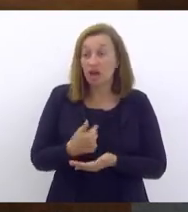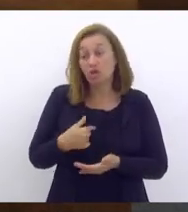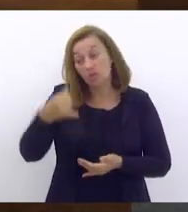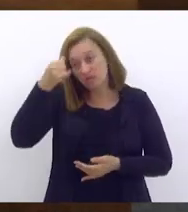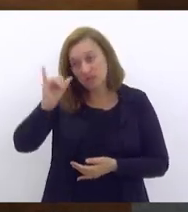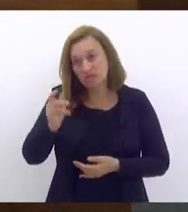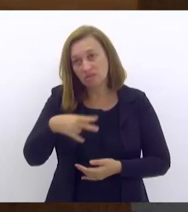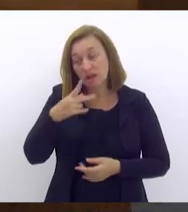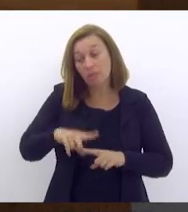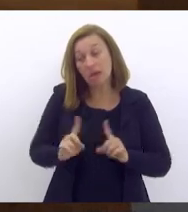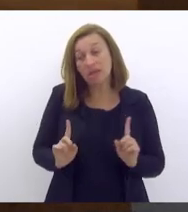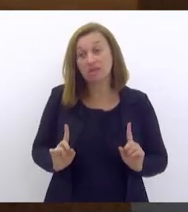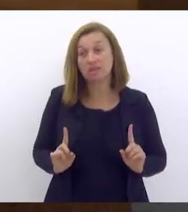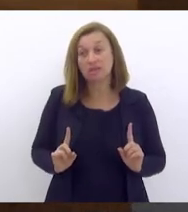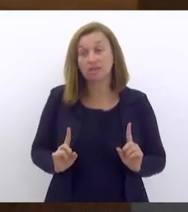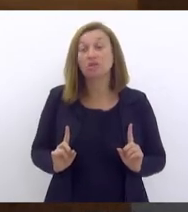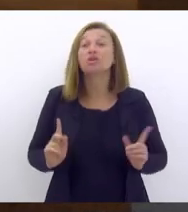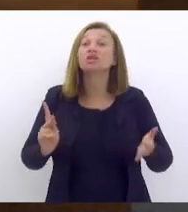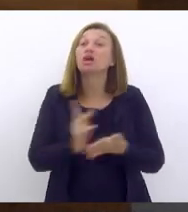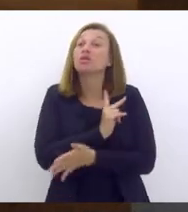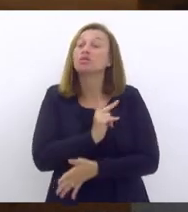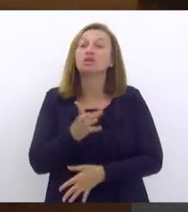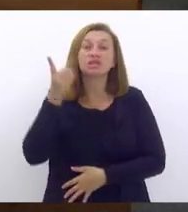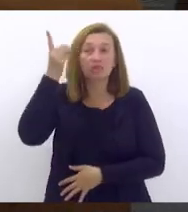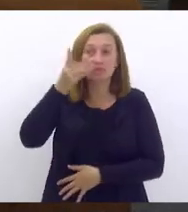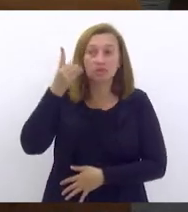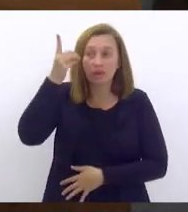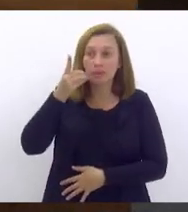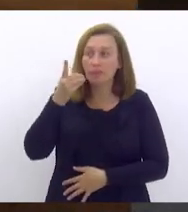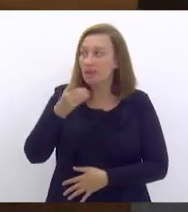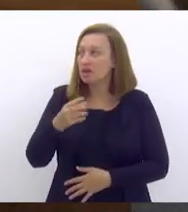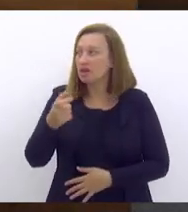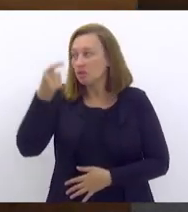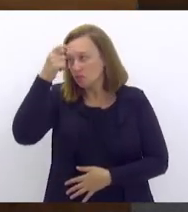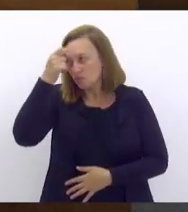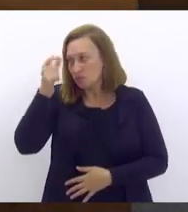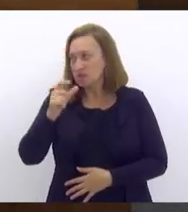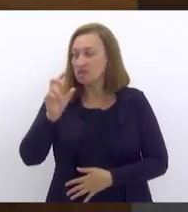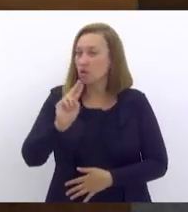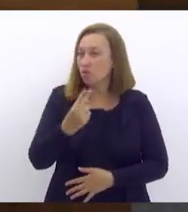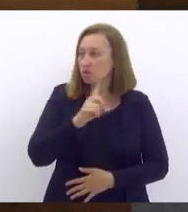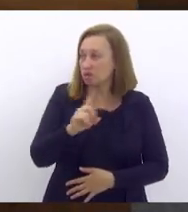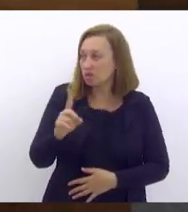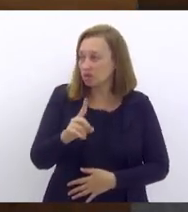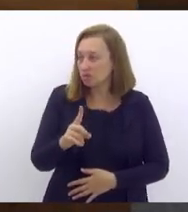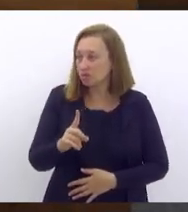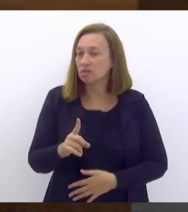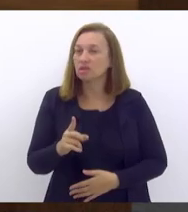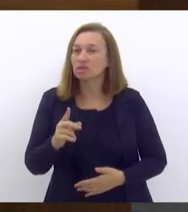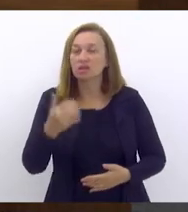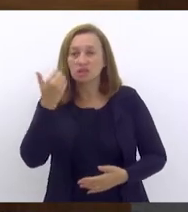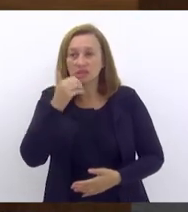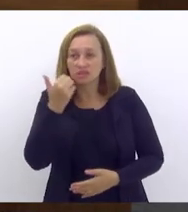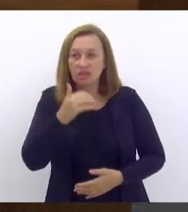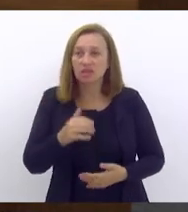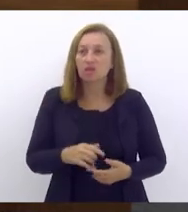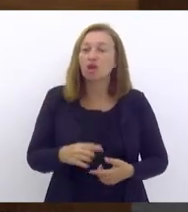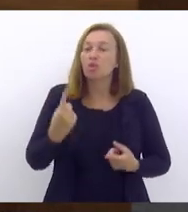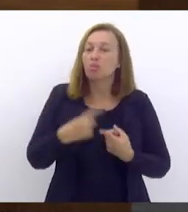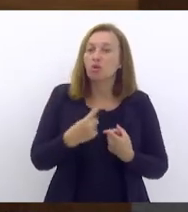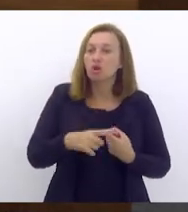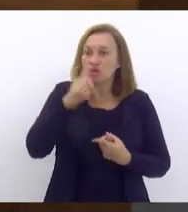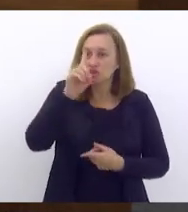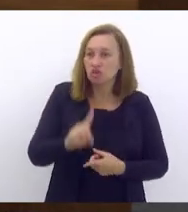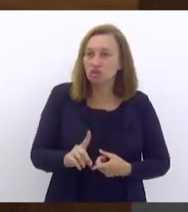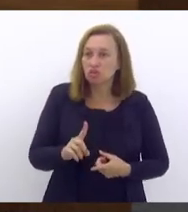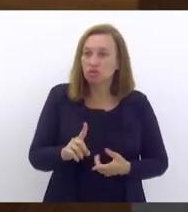plenário, mas o que está acontecendo é que o deputado, ciente ou não, está servindo a uma covardia. Por que os diretores não estavam com a prestação